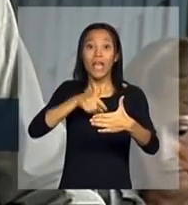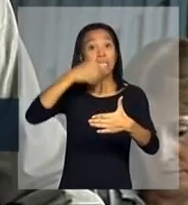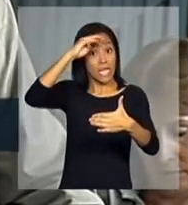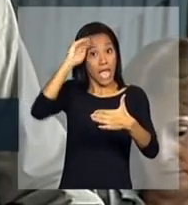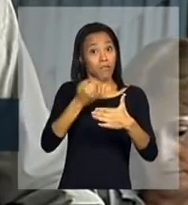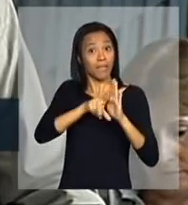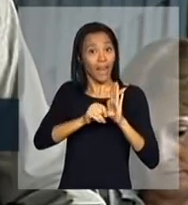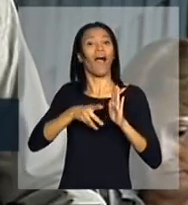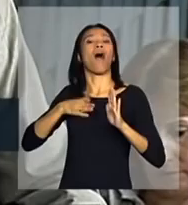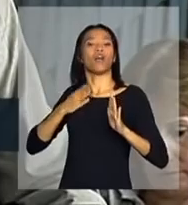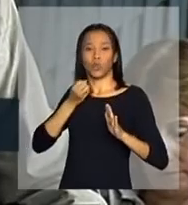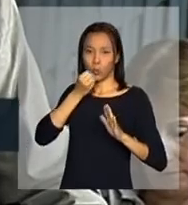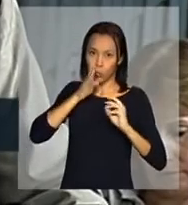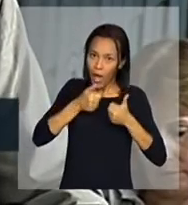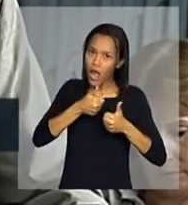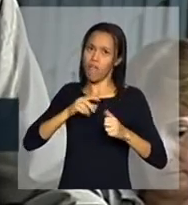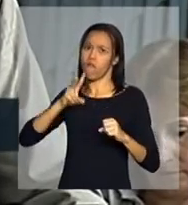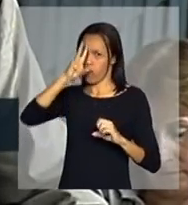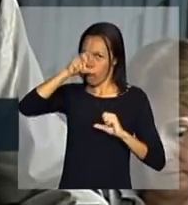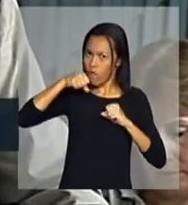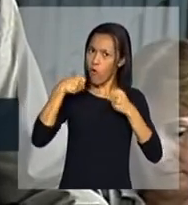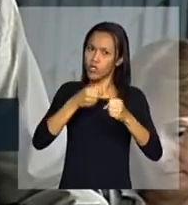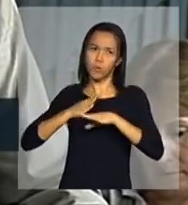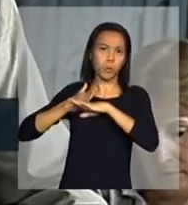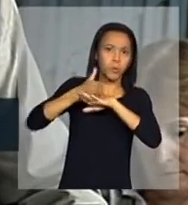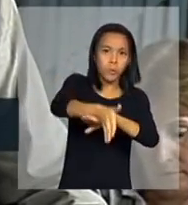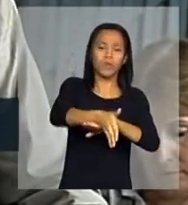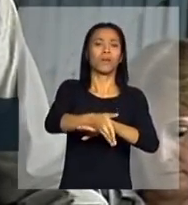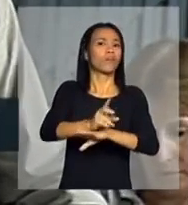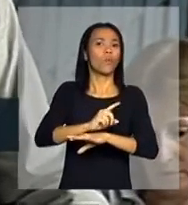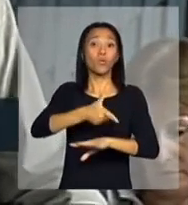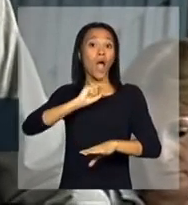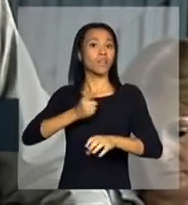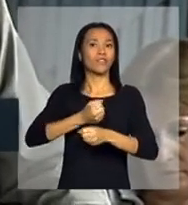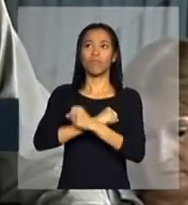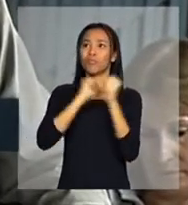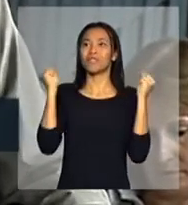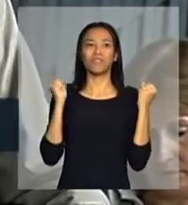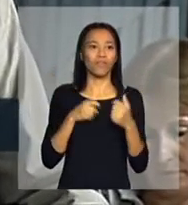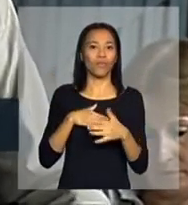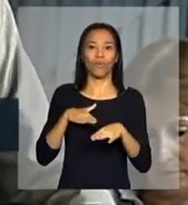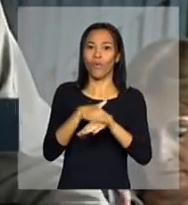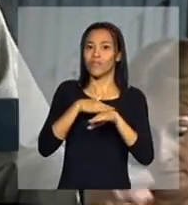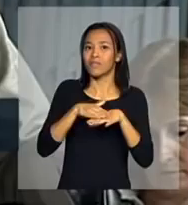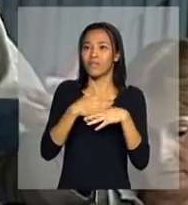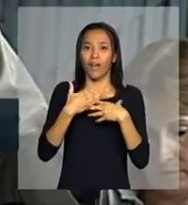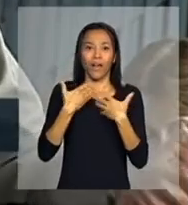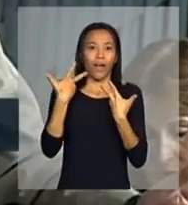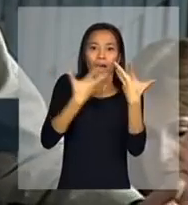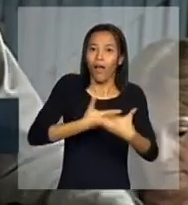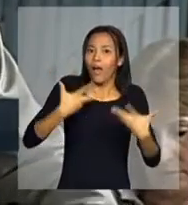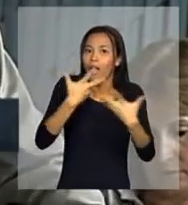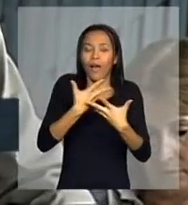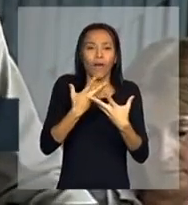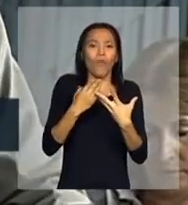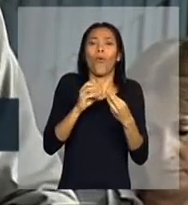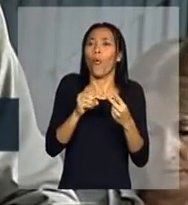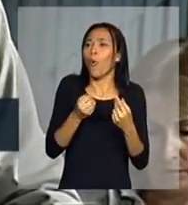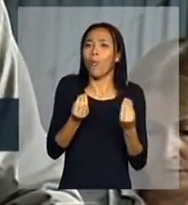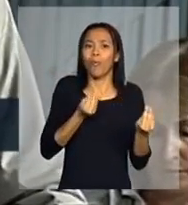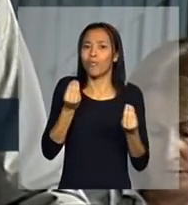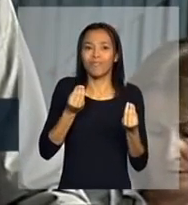como último recurso, quando não for mais possível, quando não for mais plausível qualquer